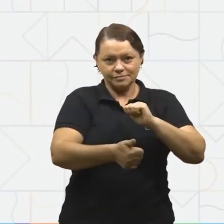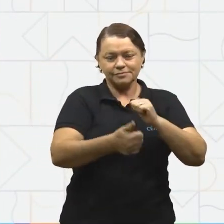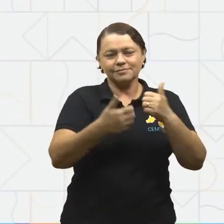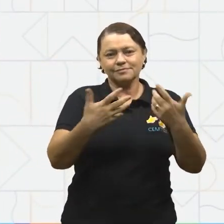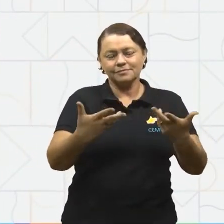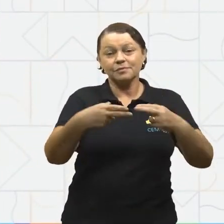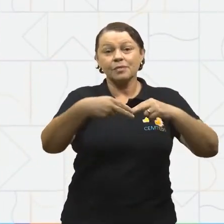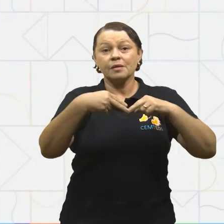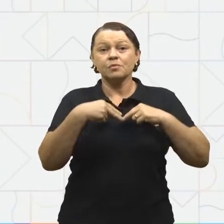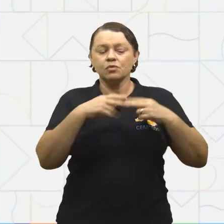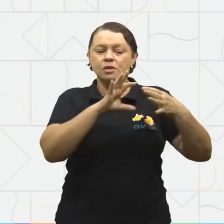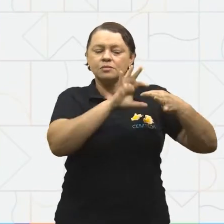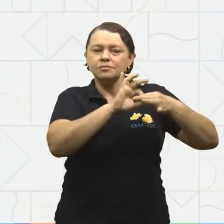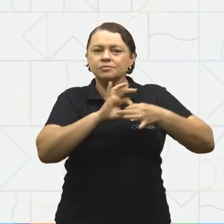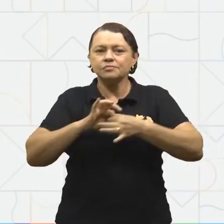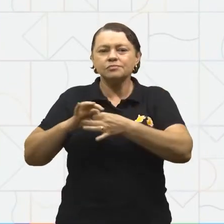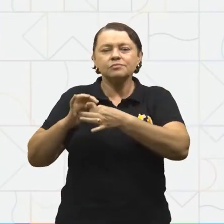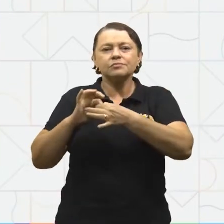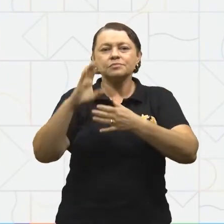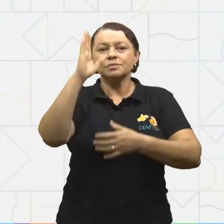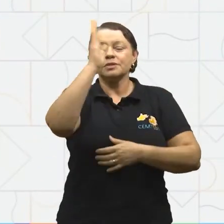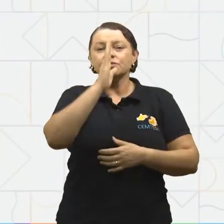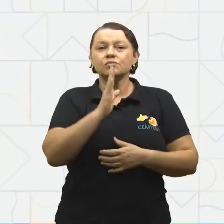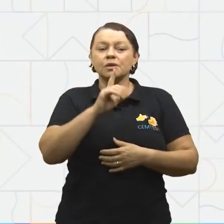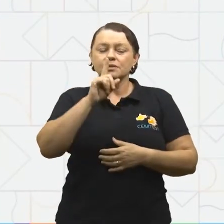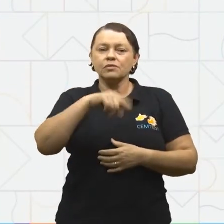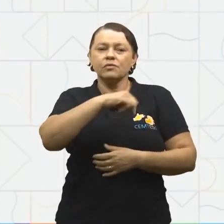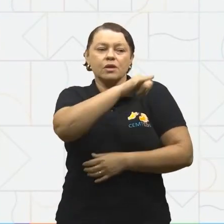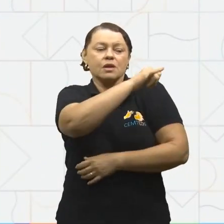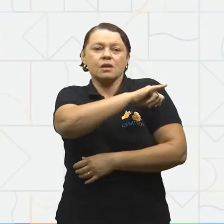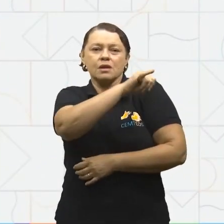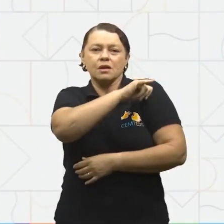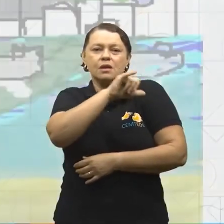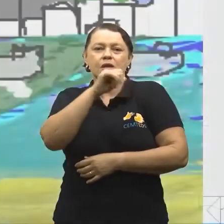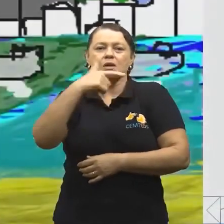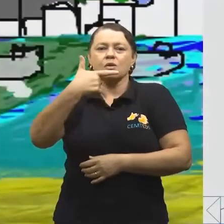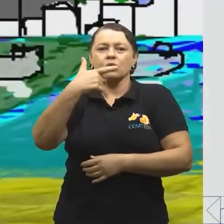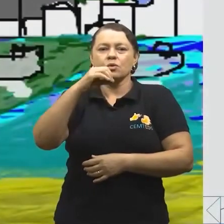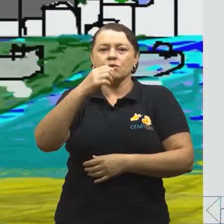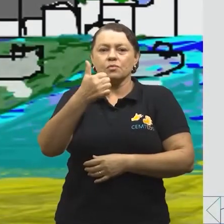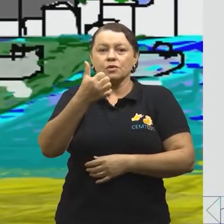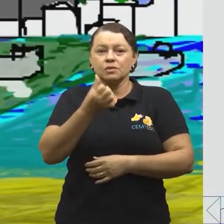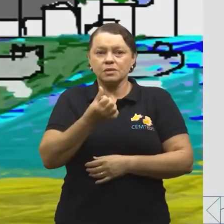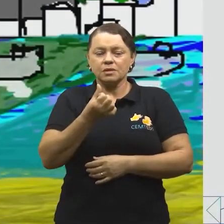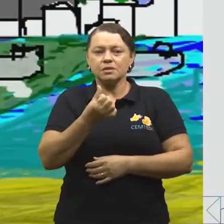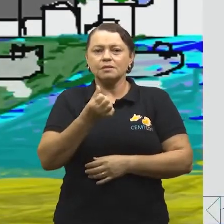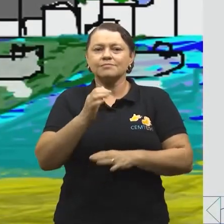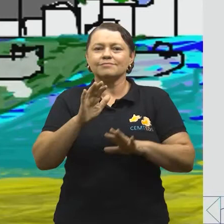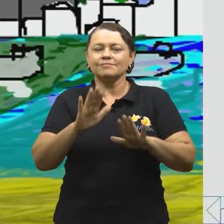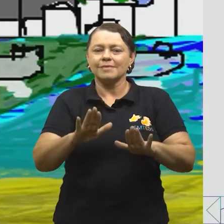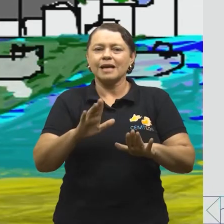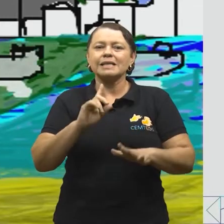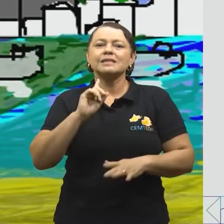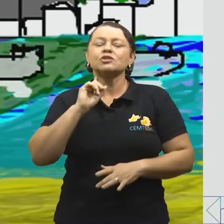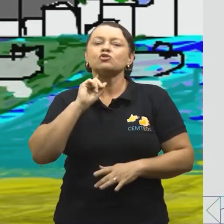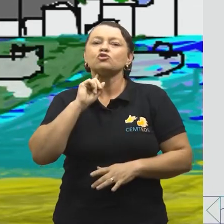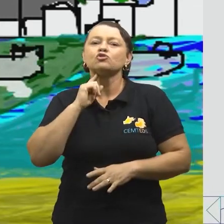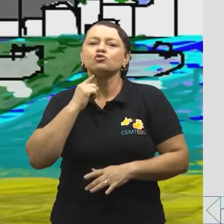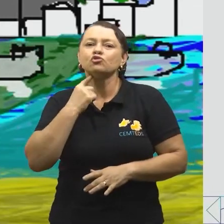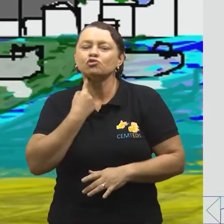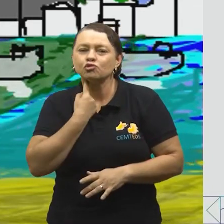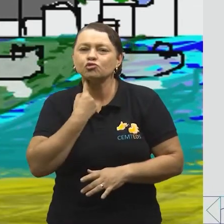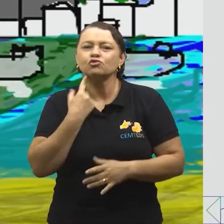isso, a Olimpíada que aconteceu no Brasil ficou conhecida como Rio 2016. Poluição e as Olimpíadas